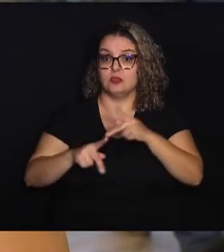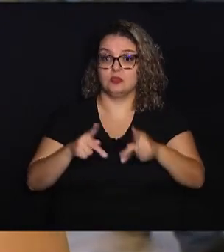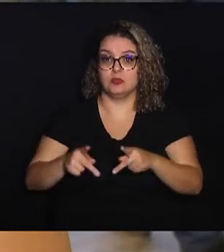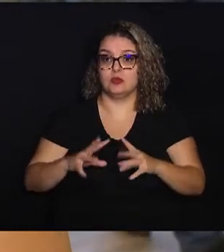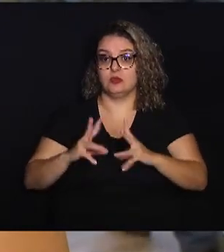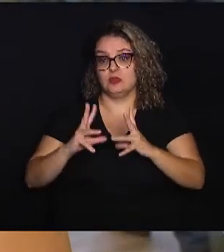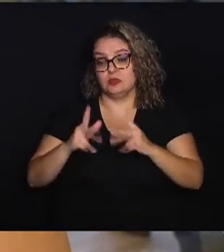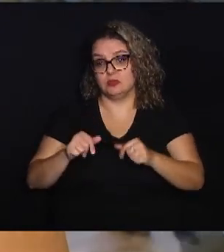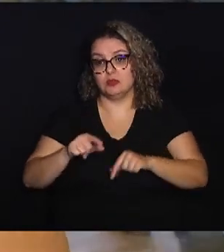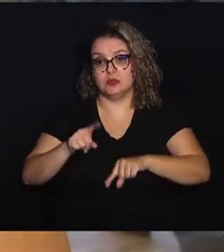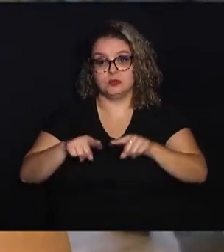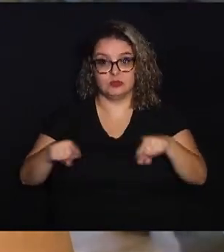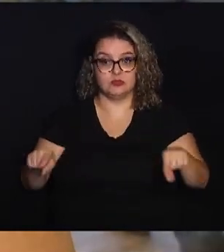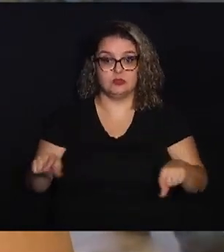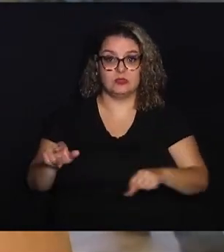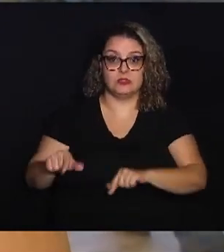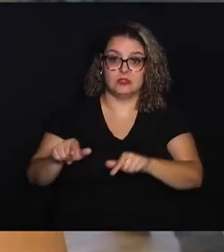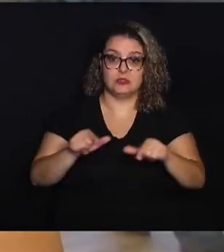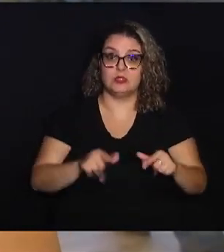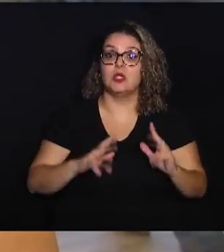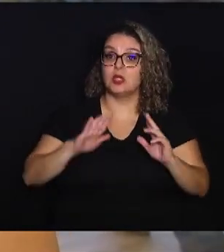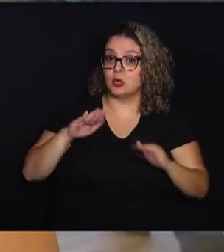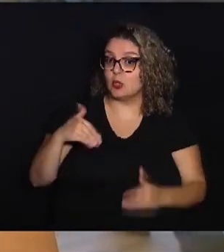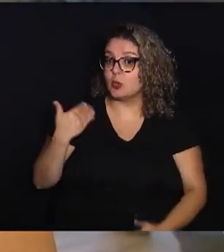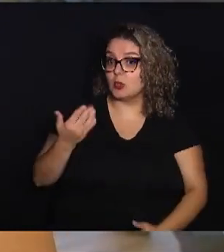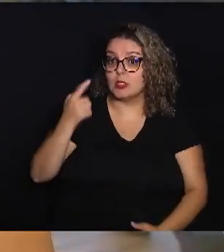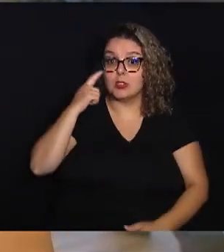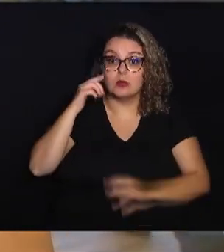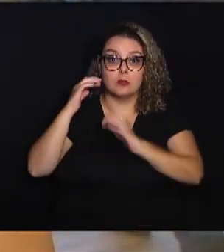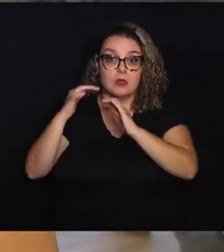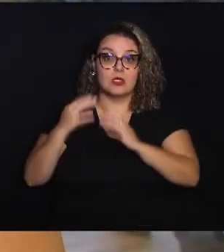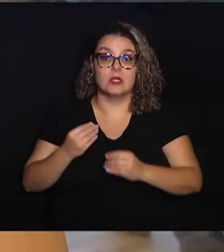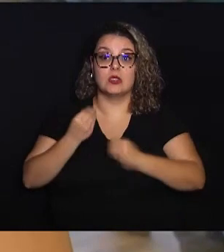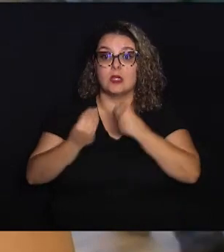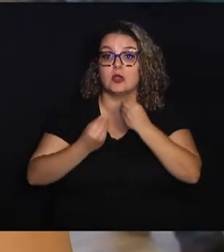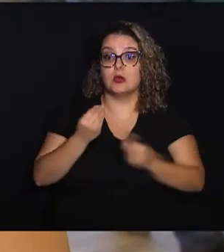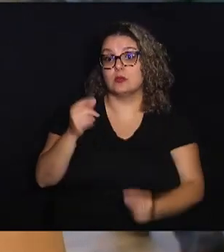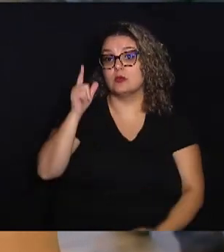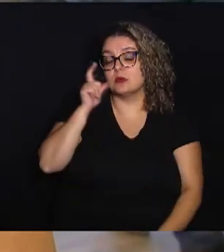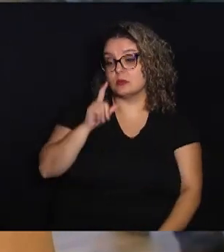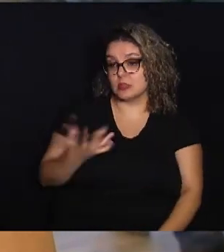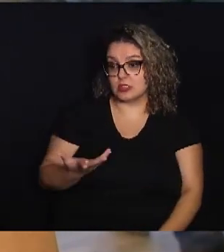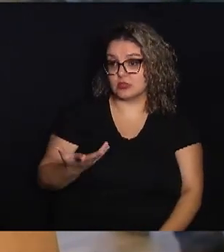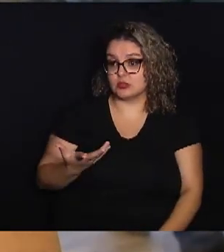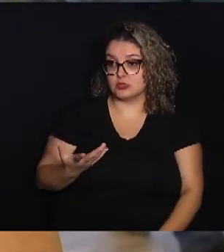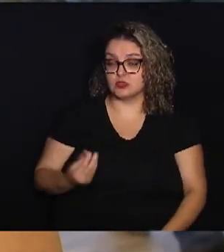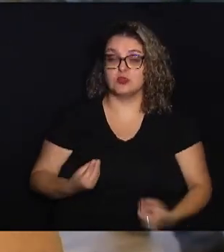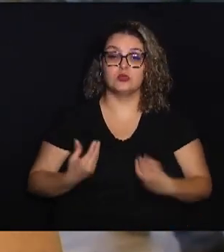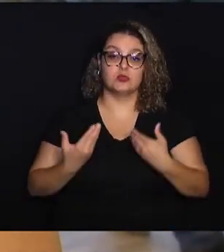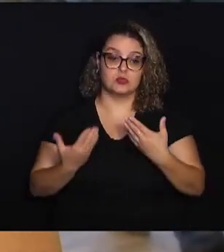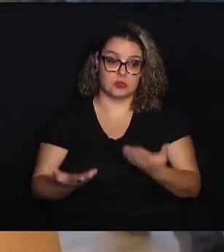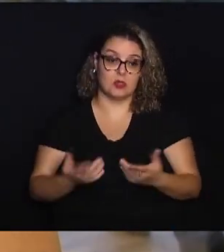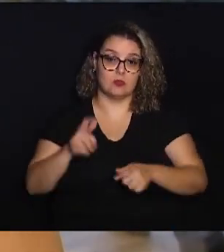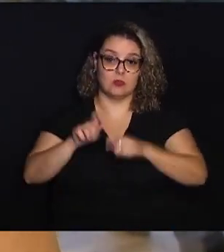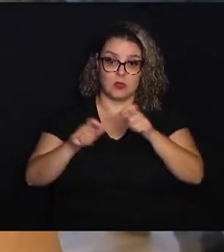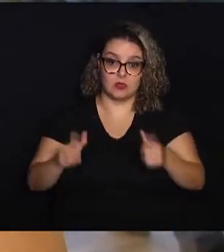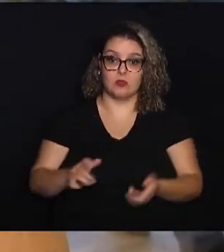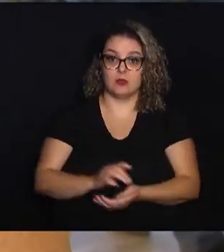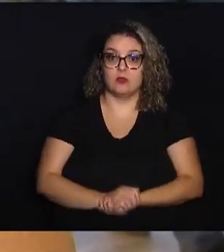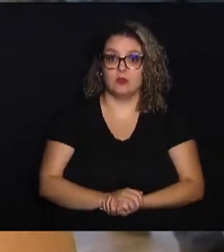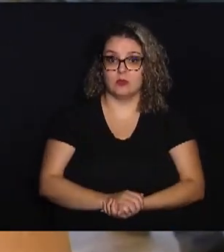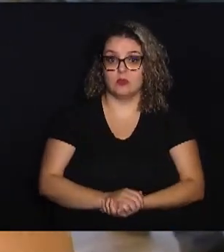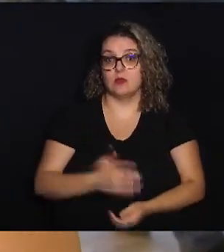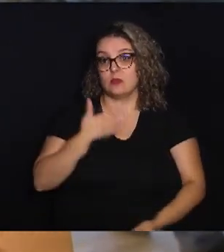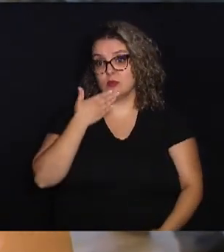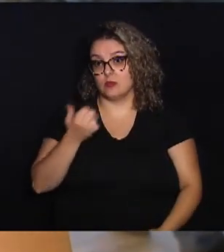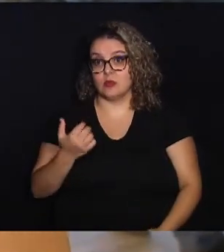os diversos lugares. E aí, quando a gente foi pensando onde que a gente conseguiria ofertar para as pessoas a melhor